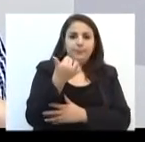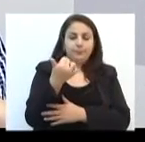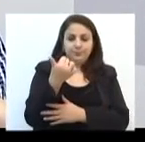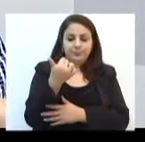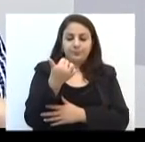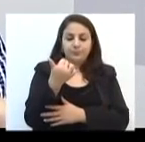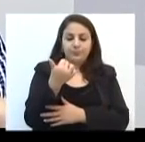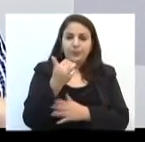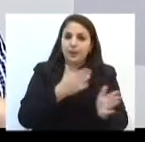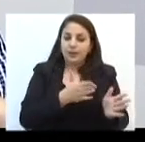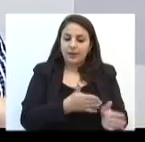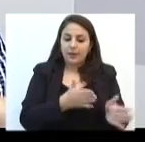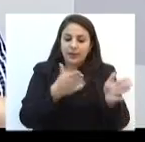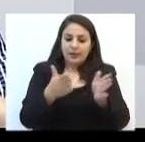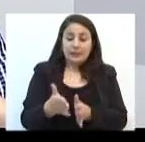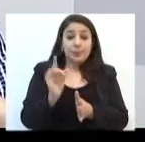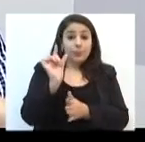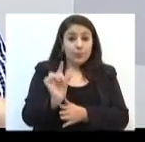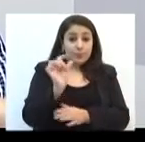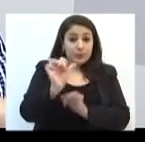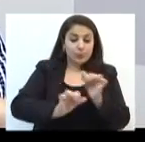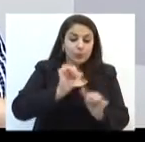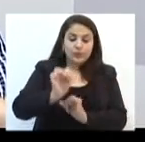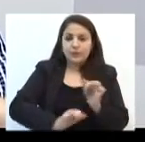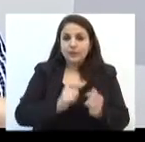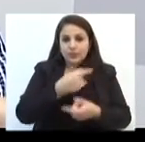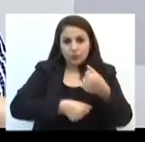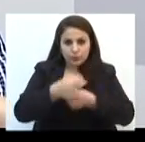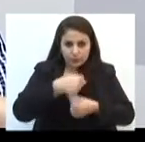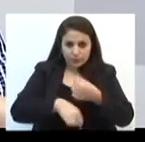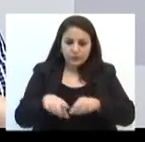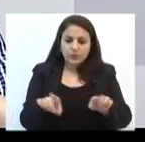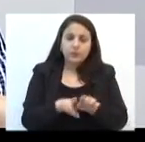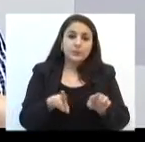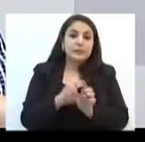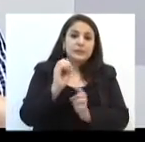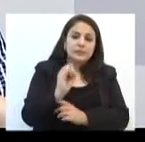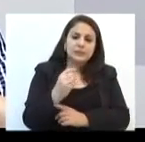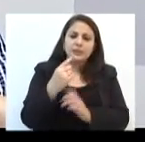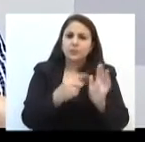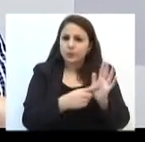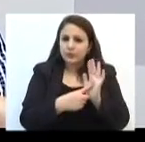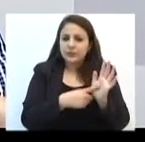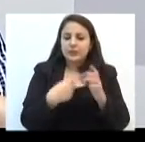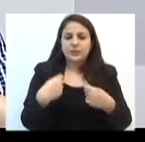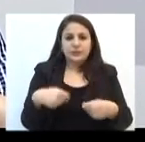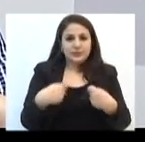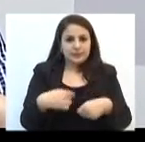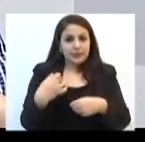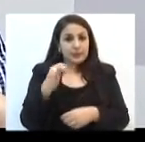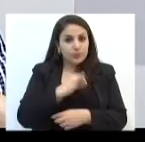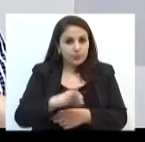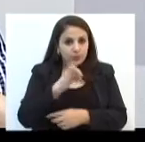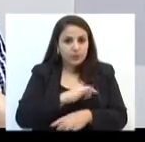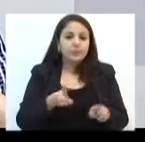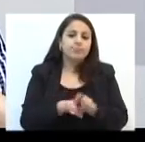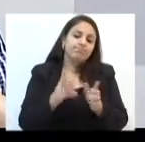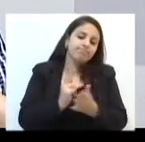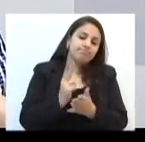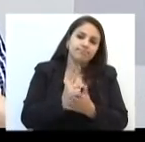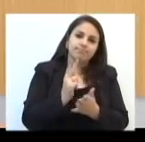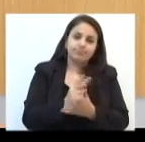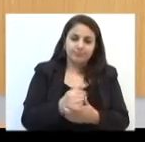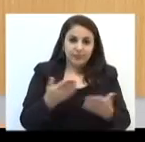a primeira etapa de uma mini reforma administrativa que, se mostrar necessária e eficiente,